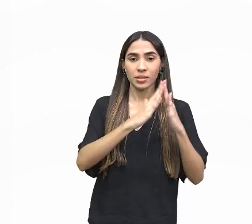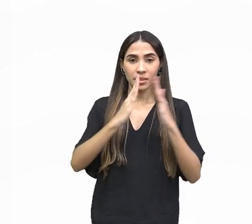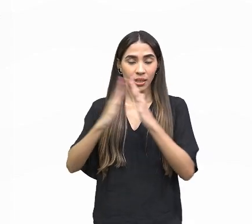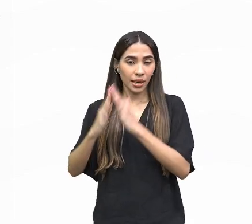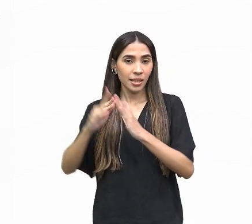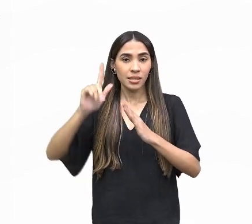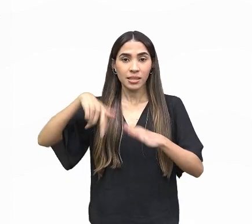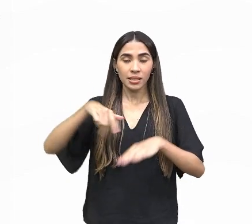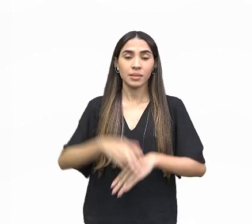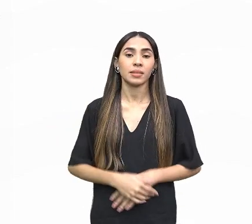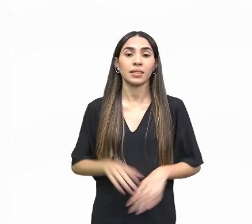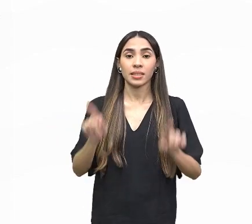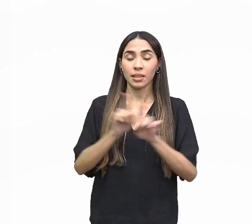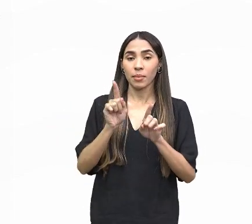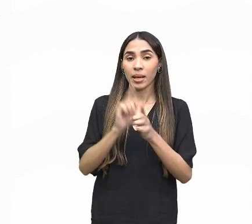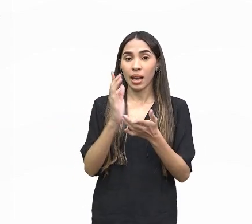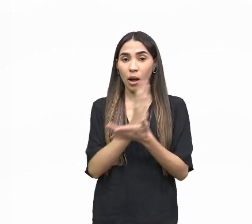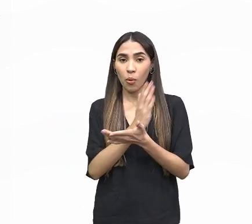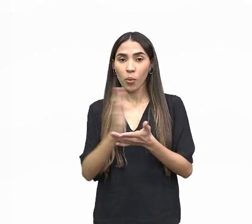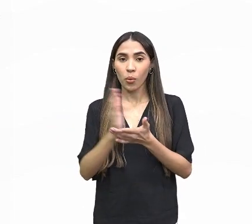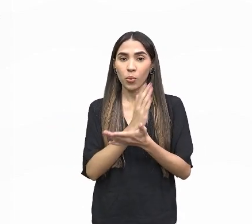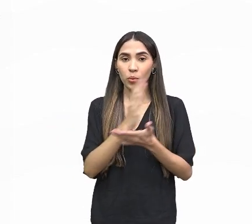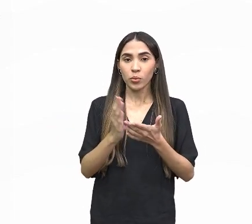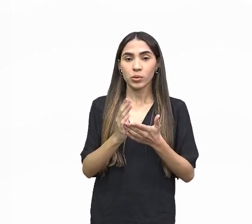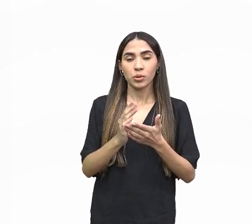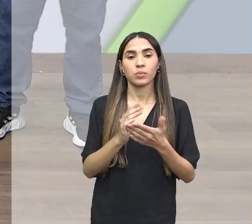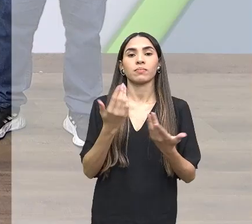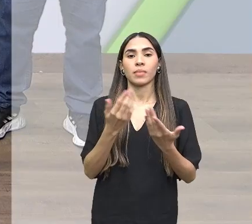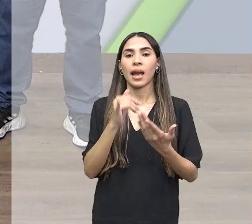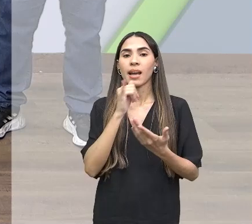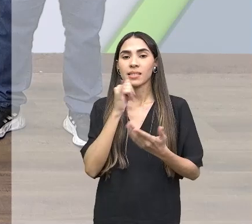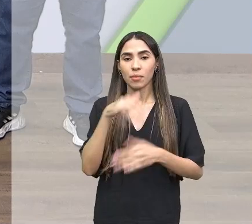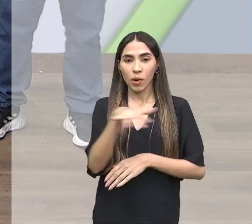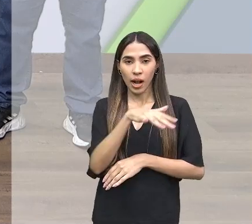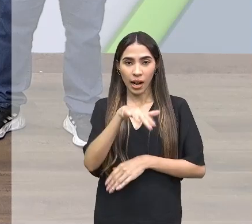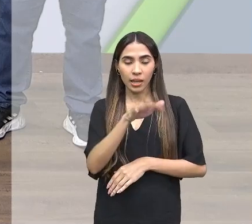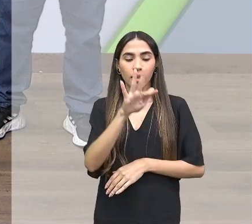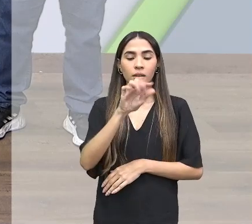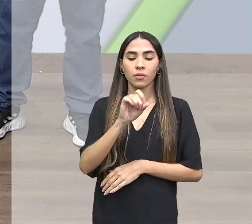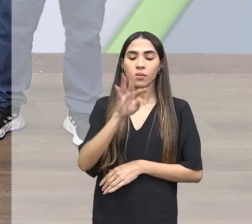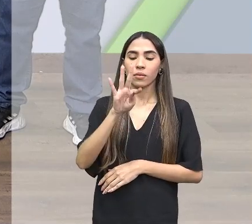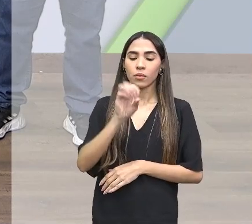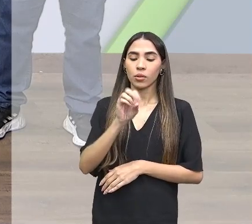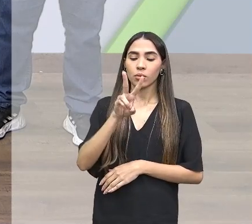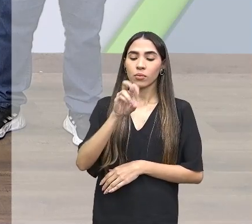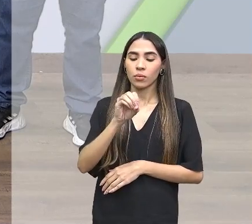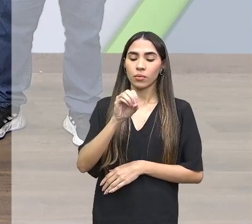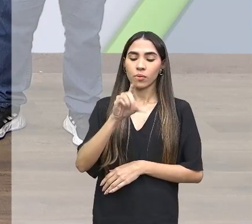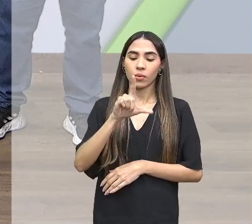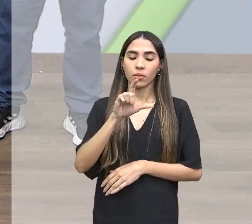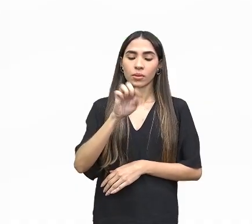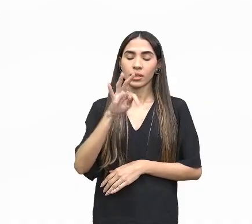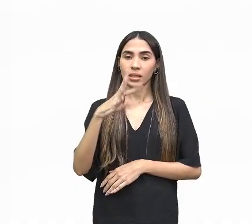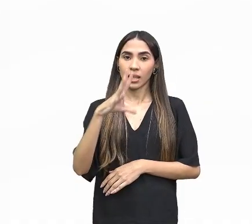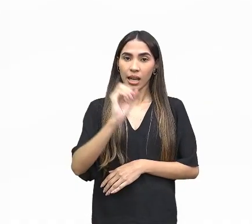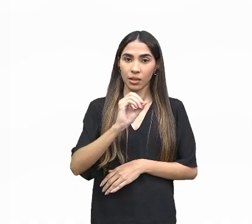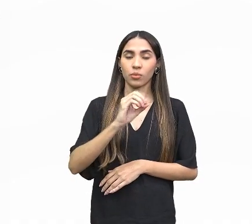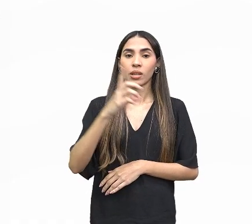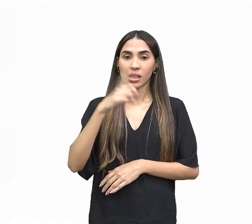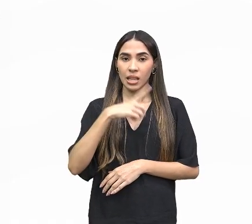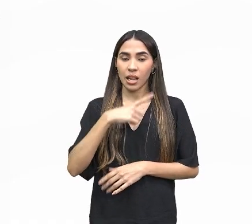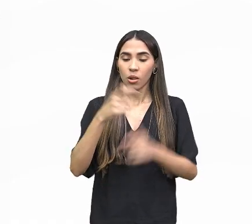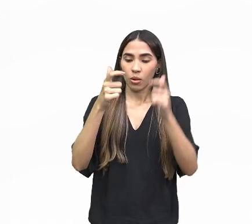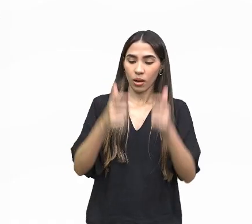e em alguns parques fotovoltaicos. Como a gente pode ver aí na imagem, olha, existem